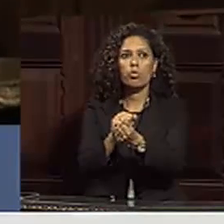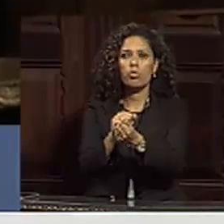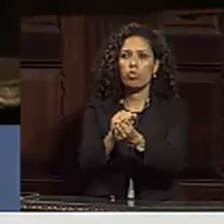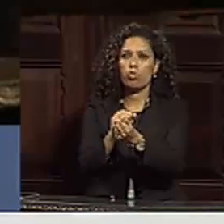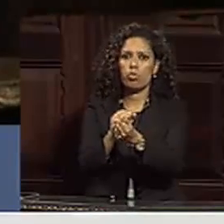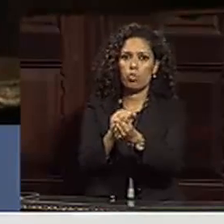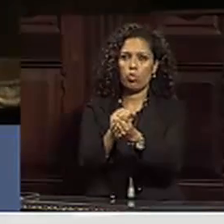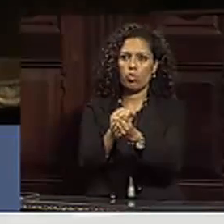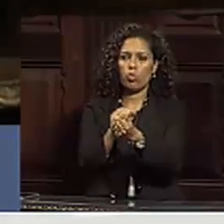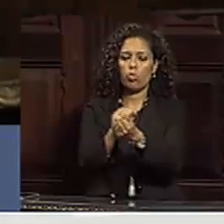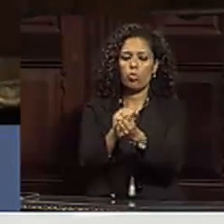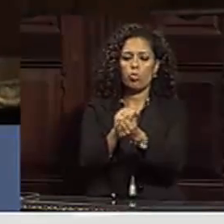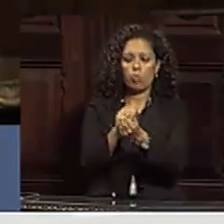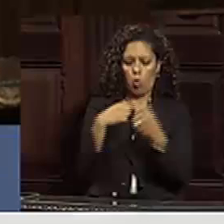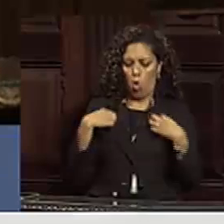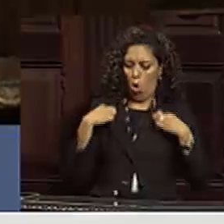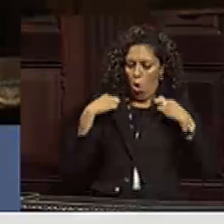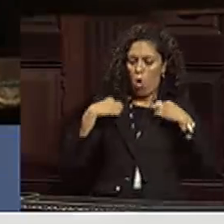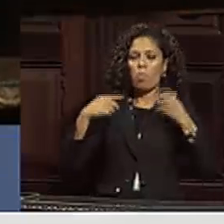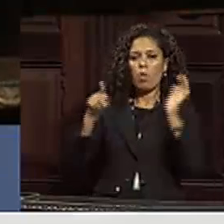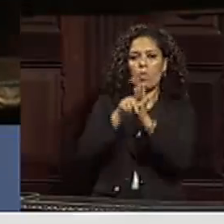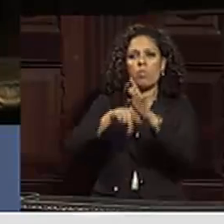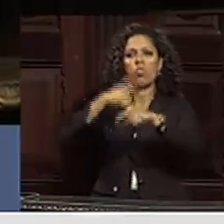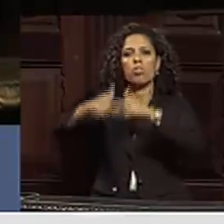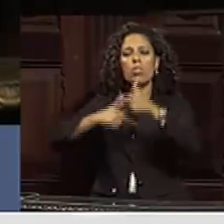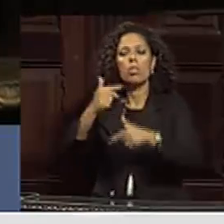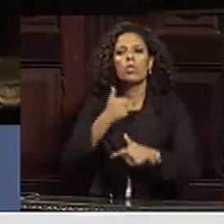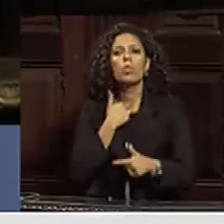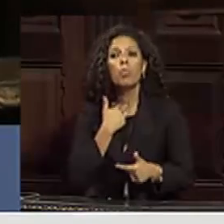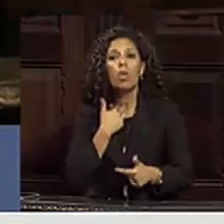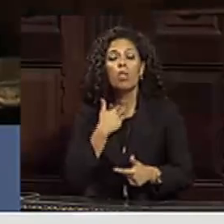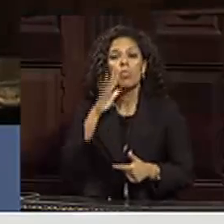arma garantido pela lei federal.